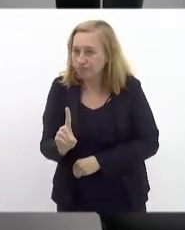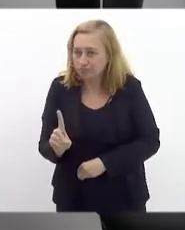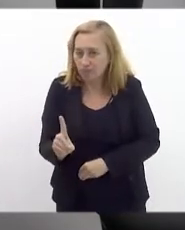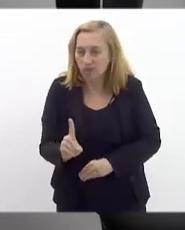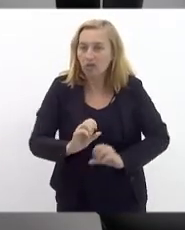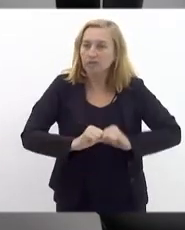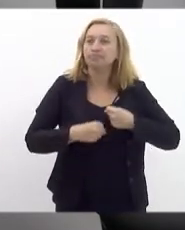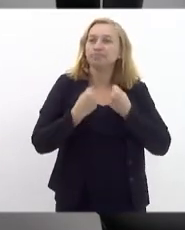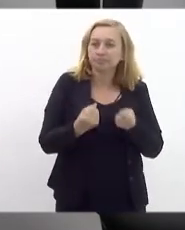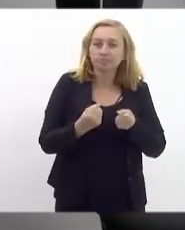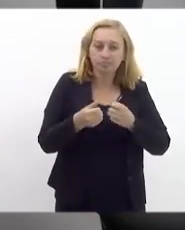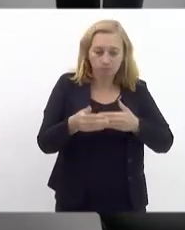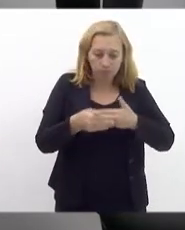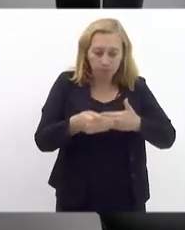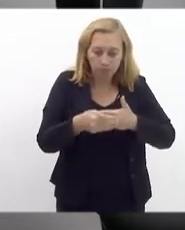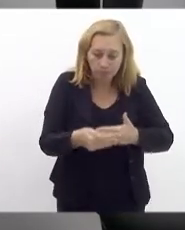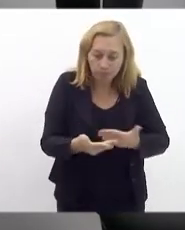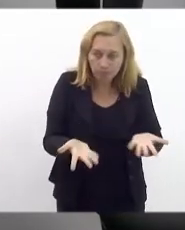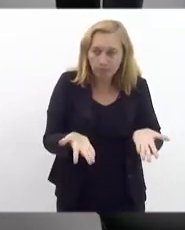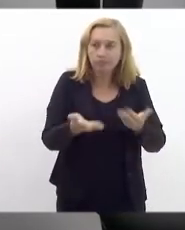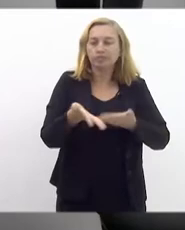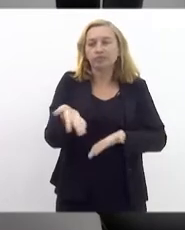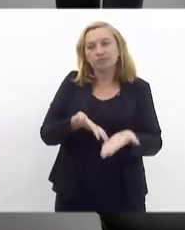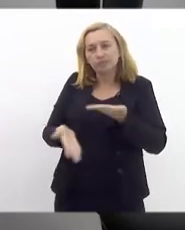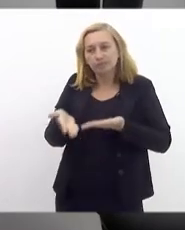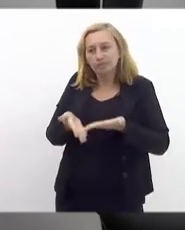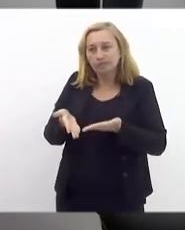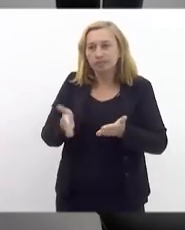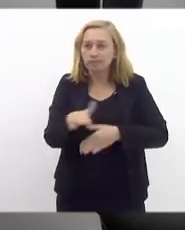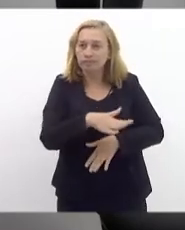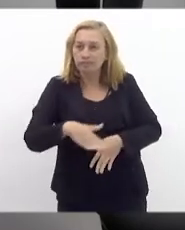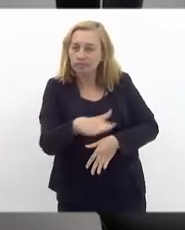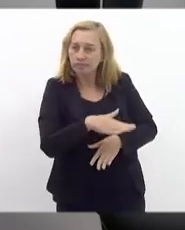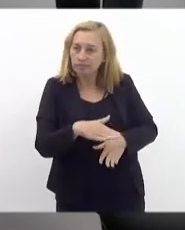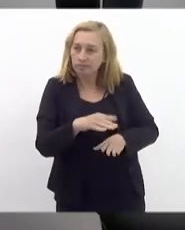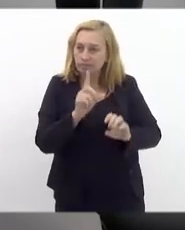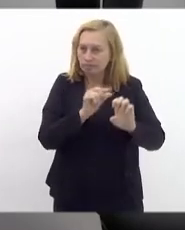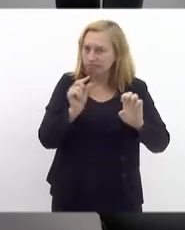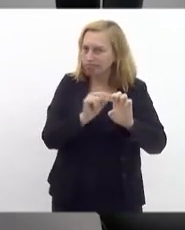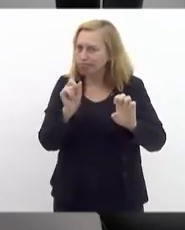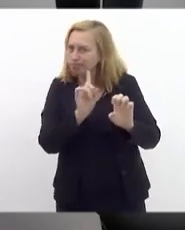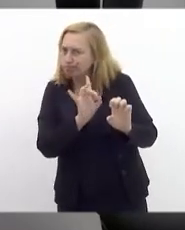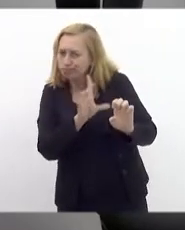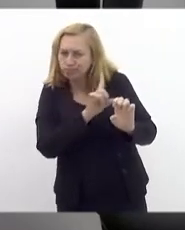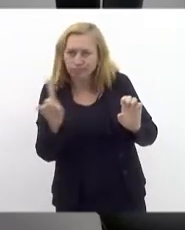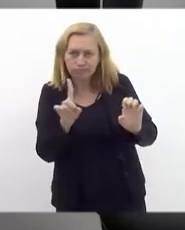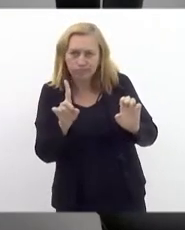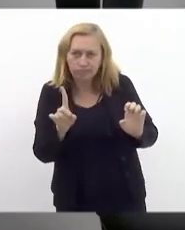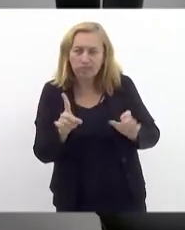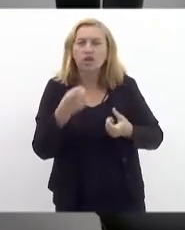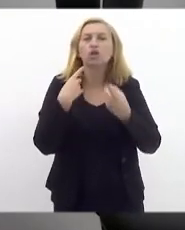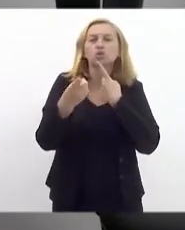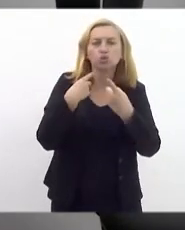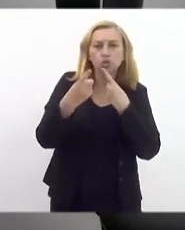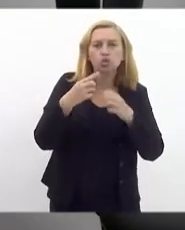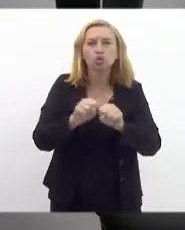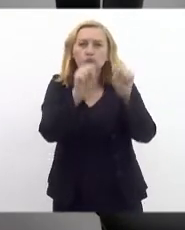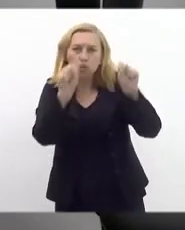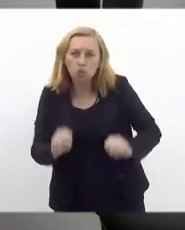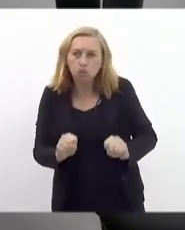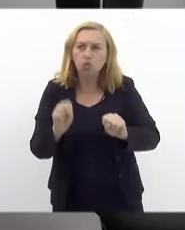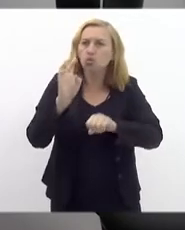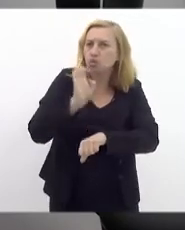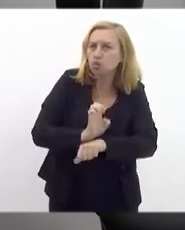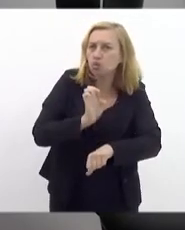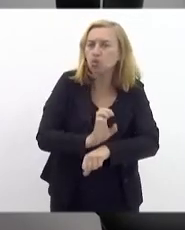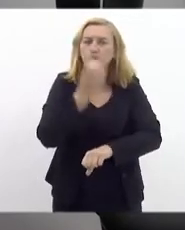defender pontos que avancem nessa participação do setor empresarial. Mas não é só. A gente está discutindo um sistema estadual